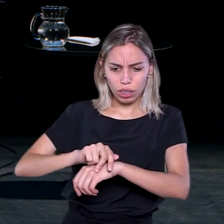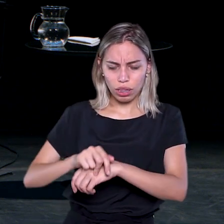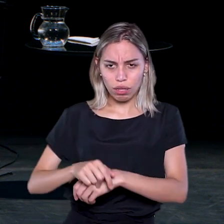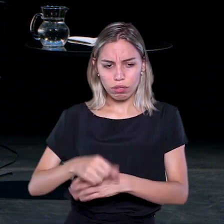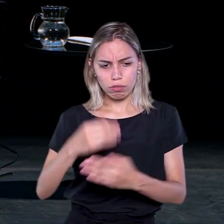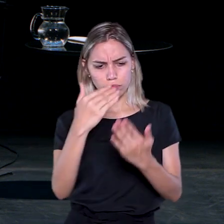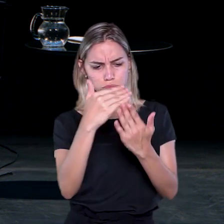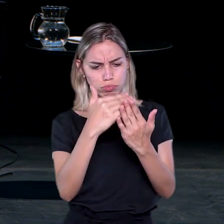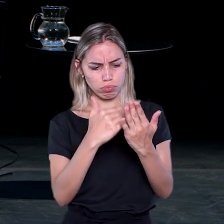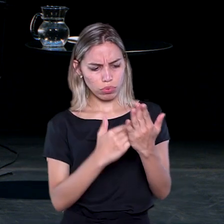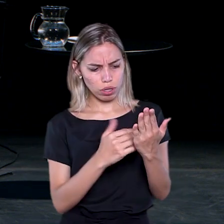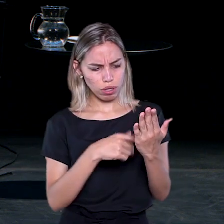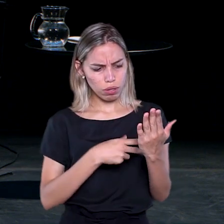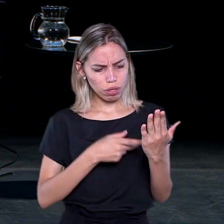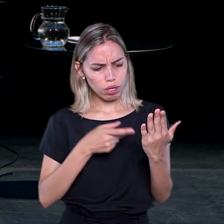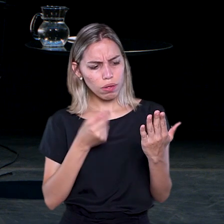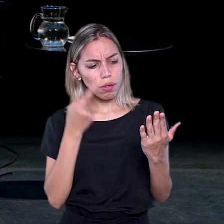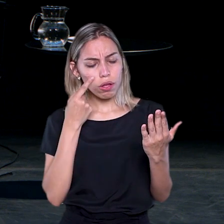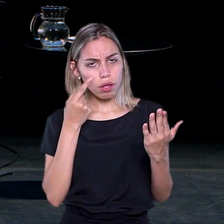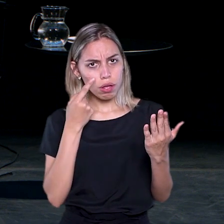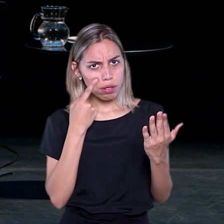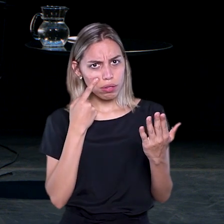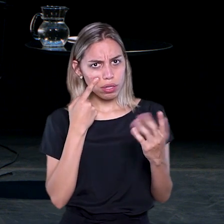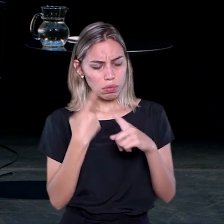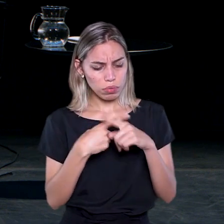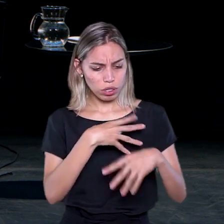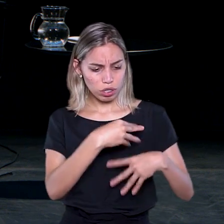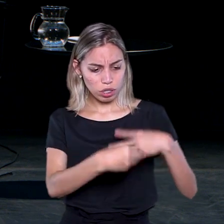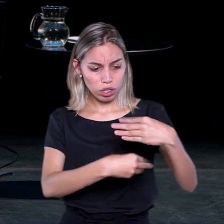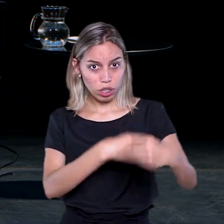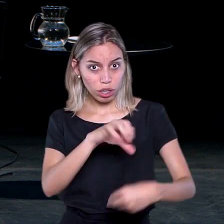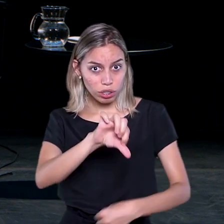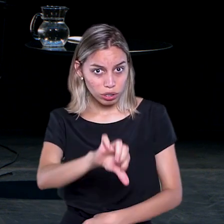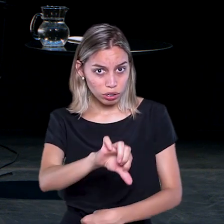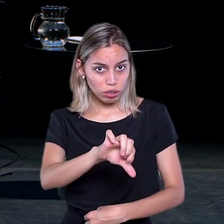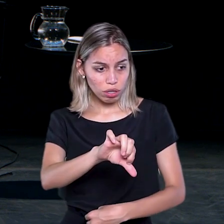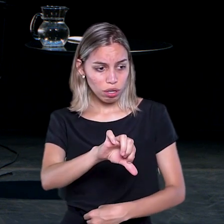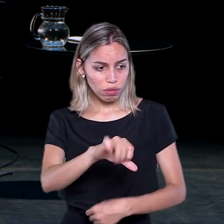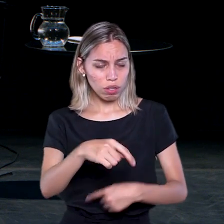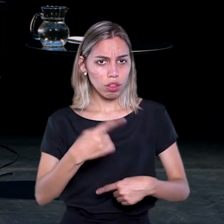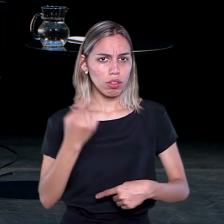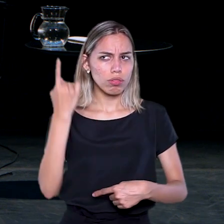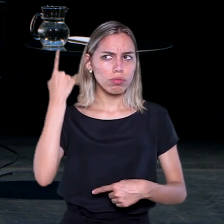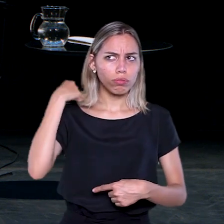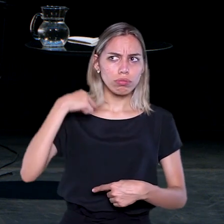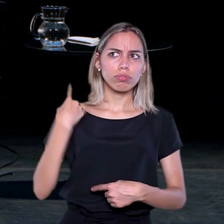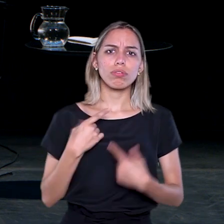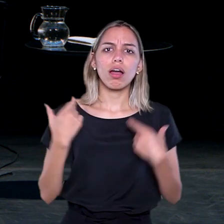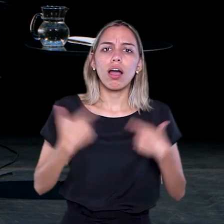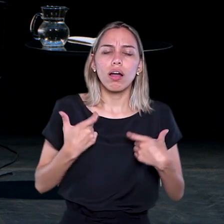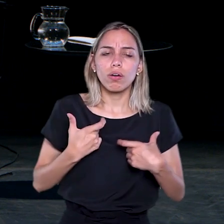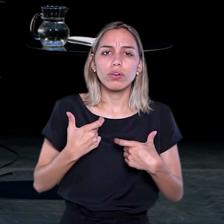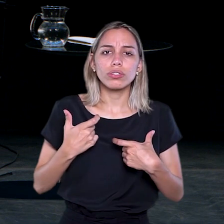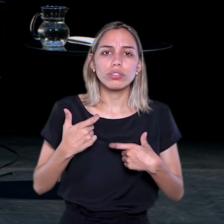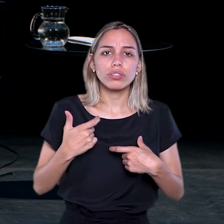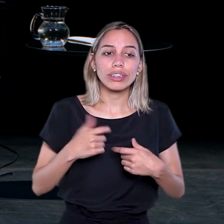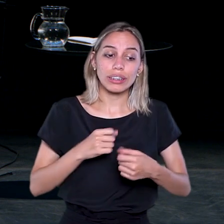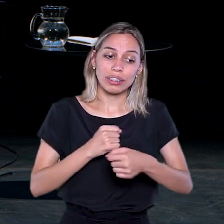na perspectiva racial. Porque há 9 gerações onde nós estávamos, em pleno regime escravocrata.